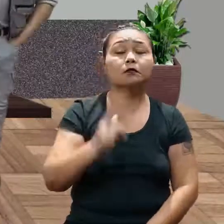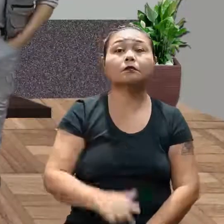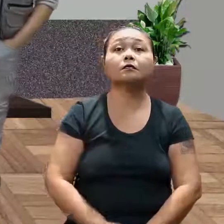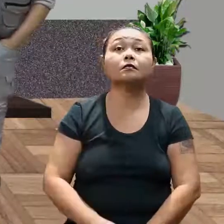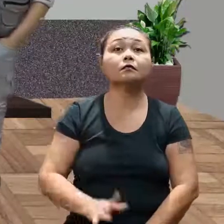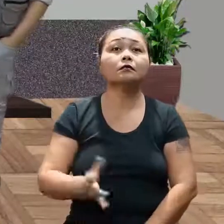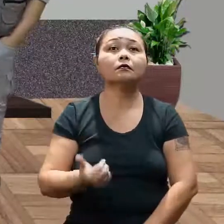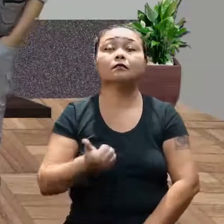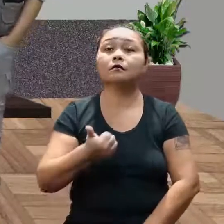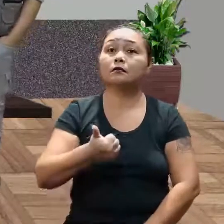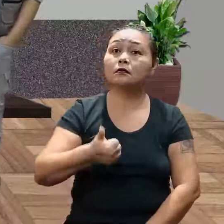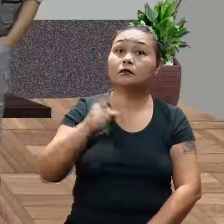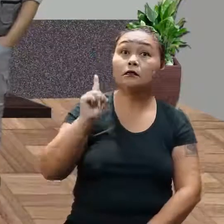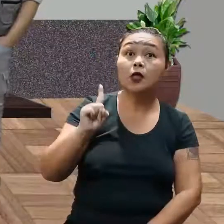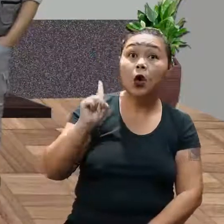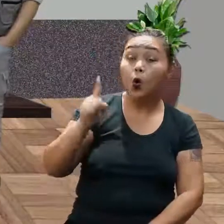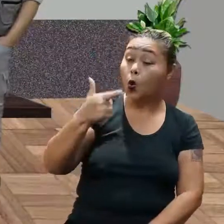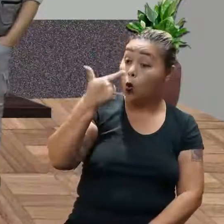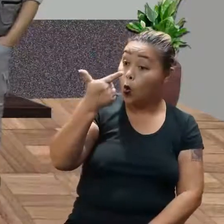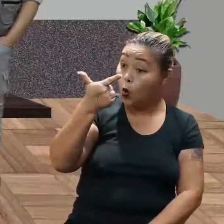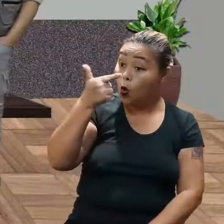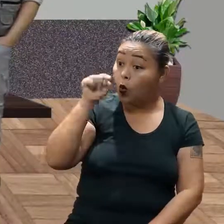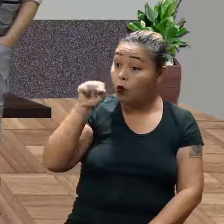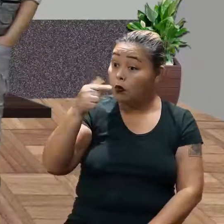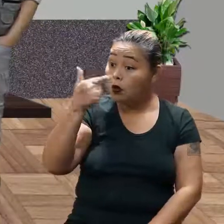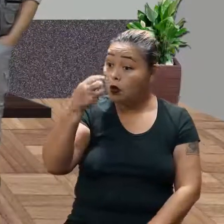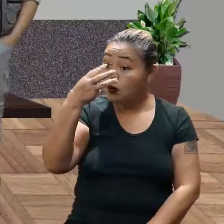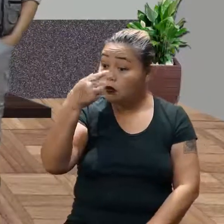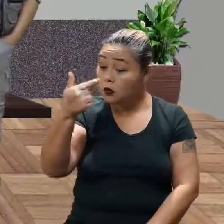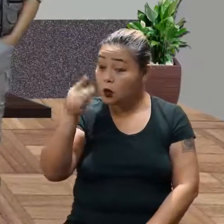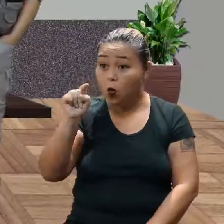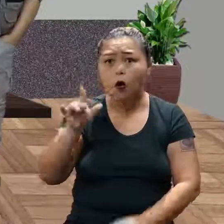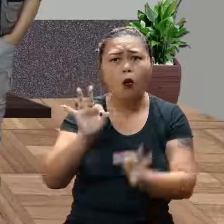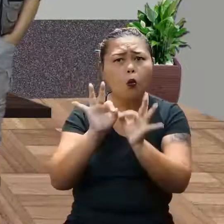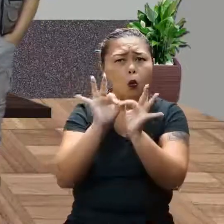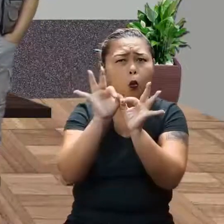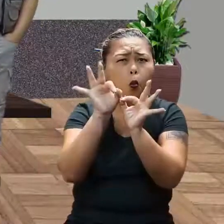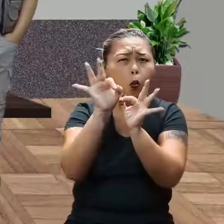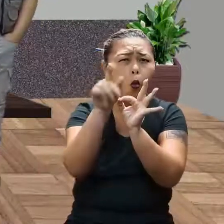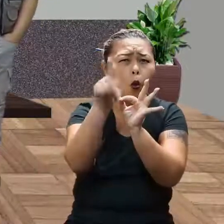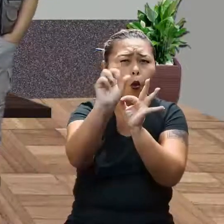aí, 2.232 quilômetros, fora o que ele já tinha percorrido.